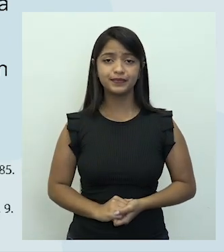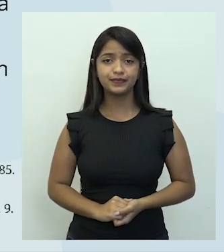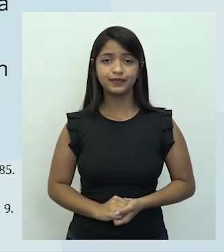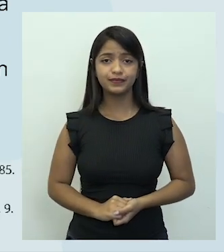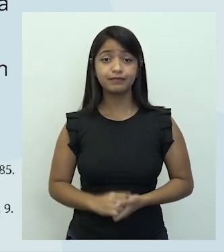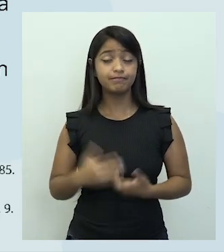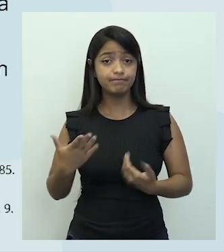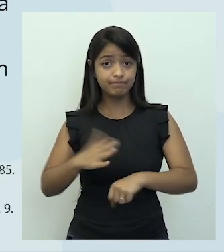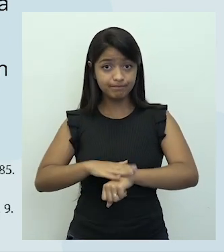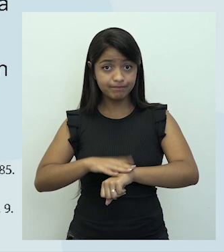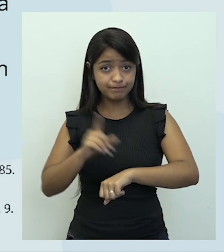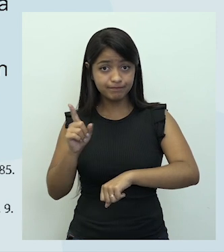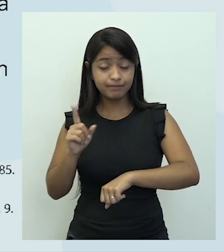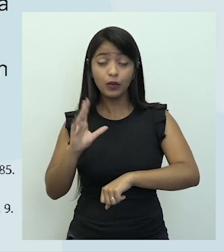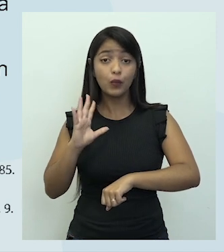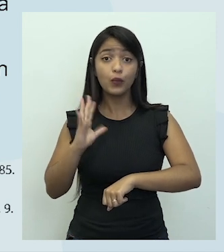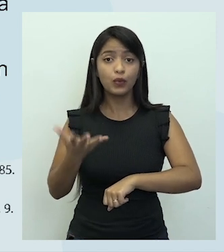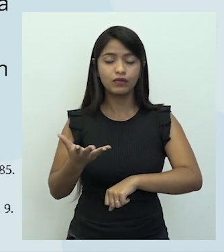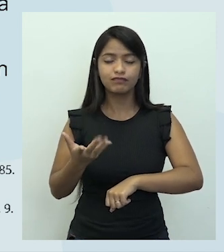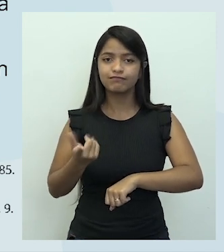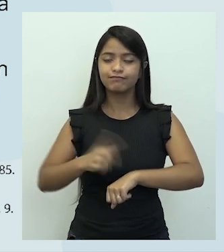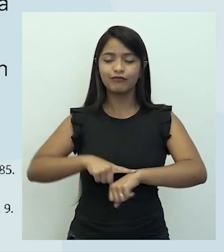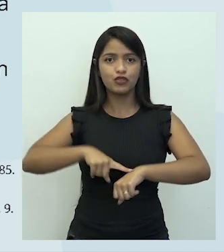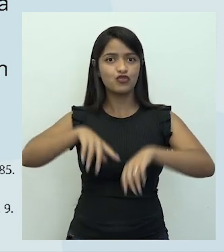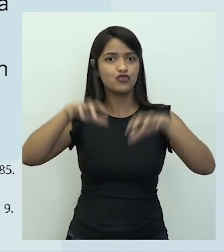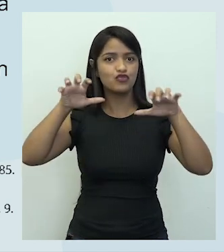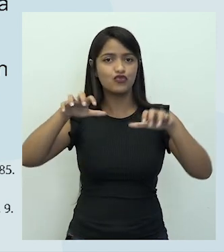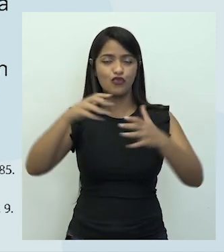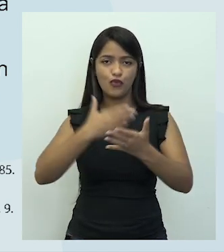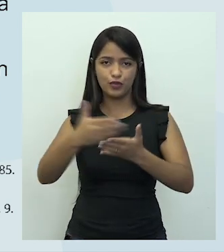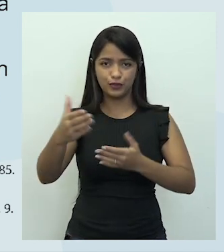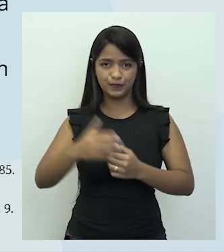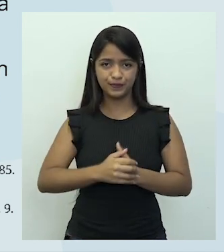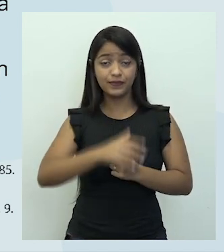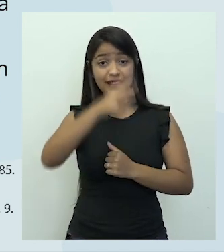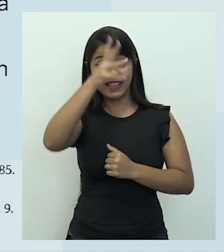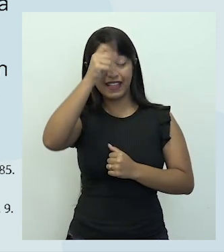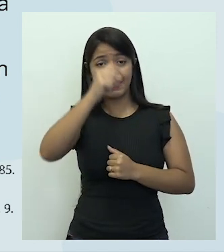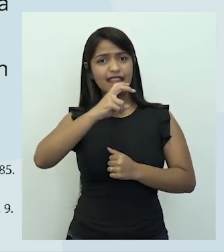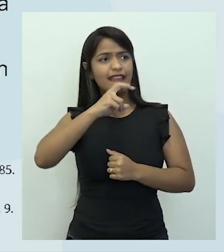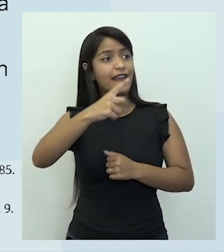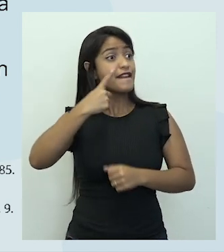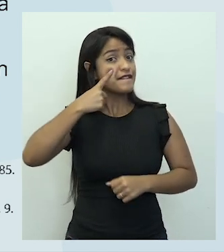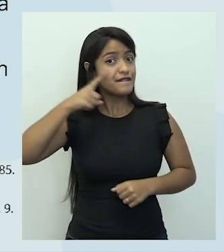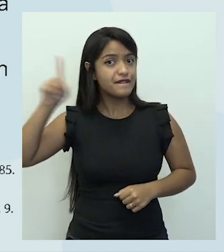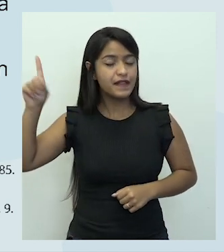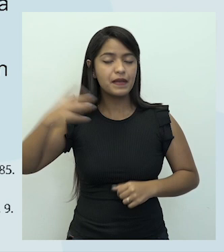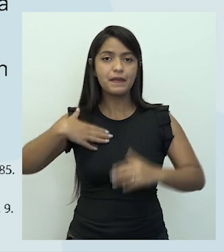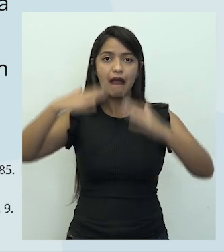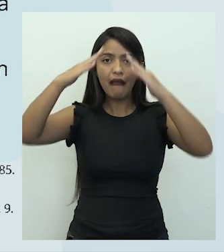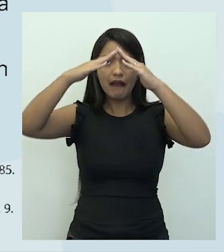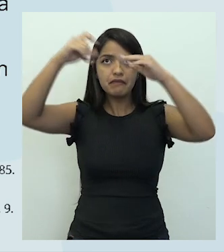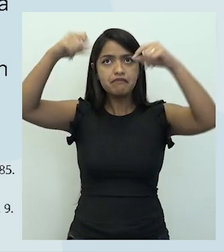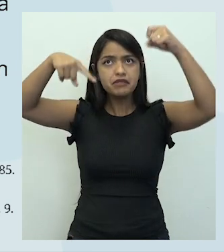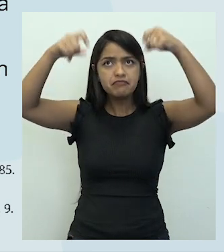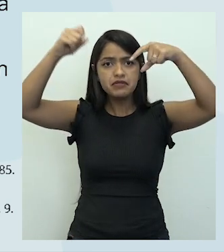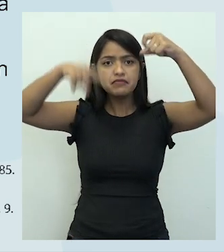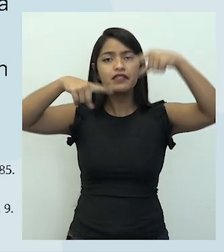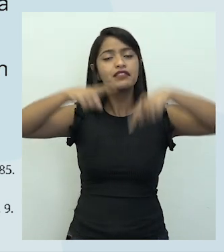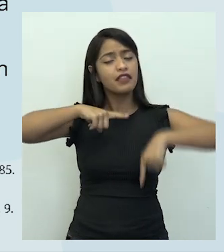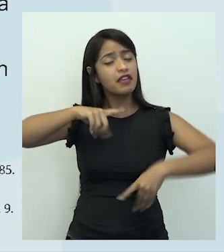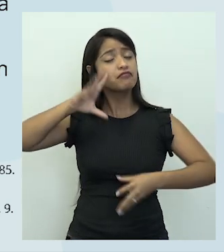Nesse momento começou a chover. Viram? Gritou a galinha. O teto do meu galinheiro está pingando. Isso é